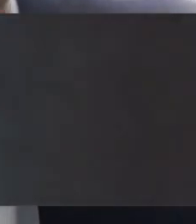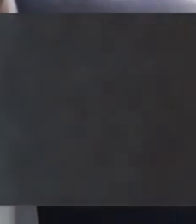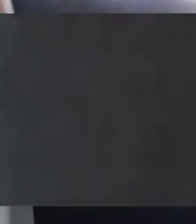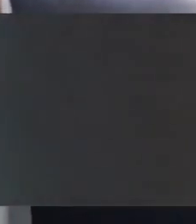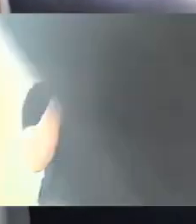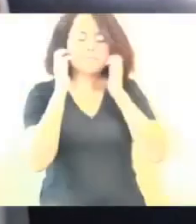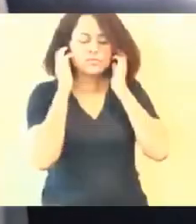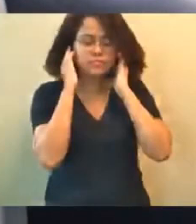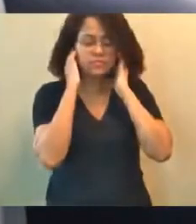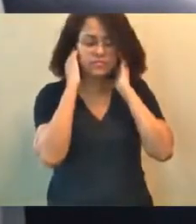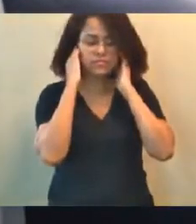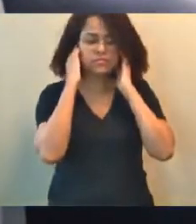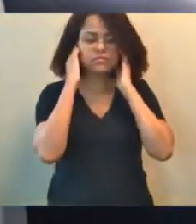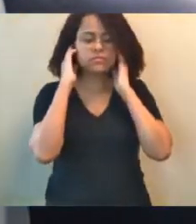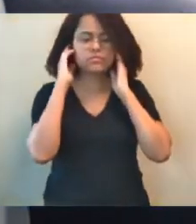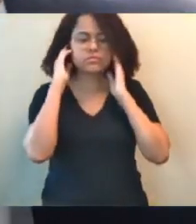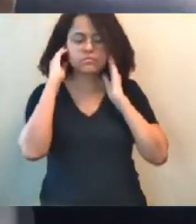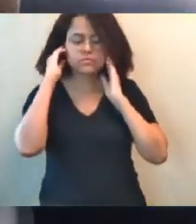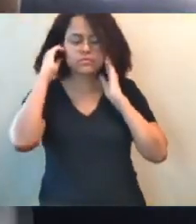né,